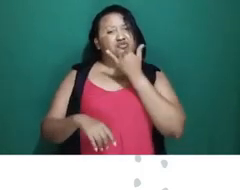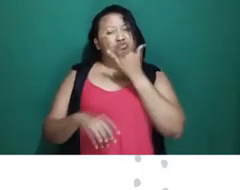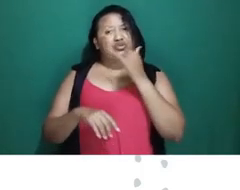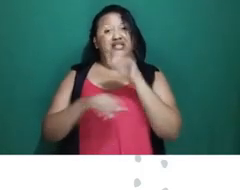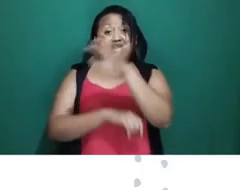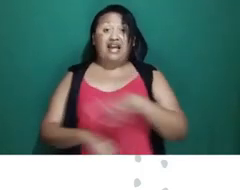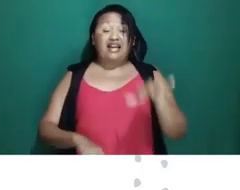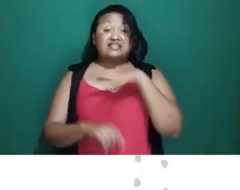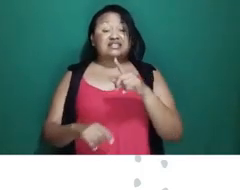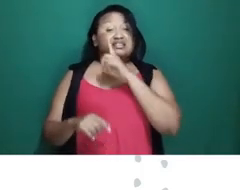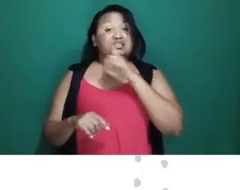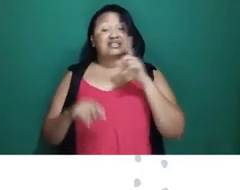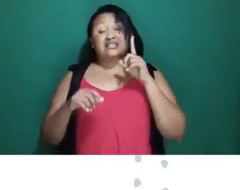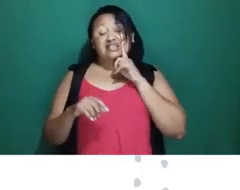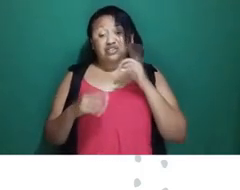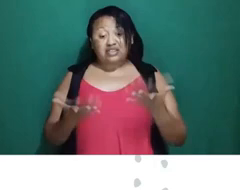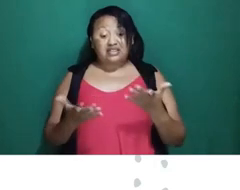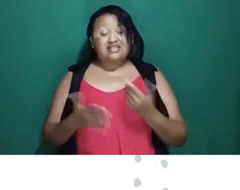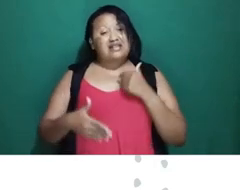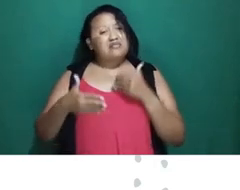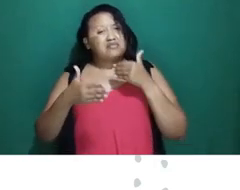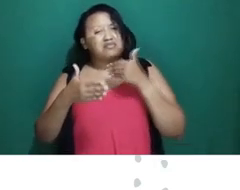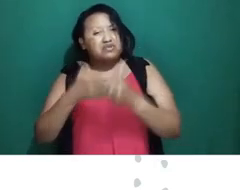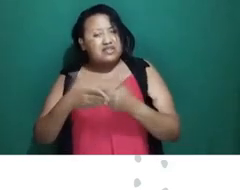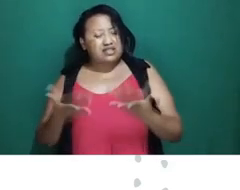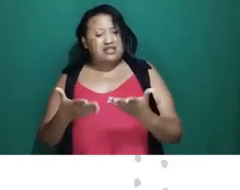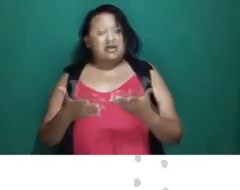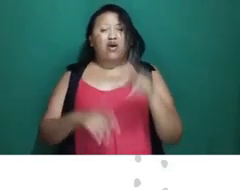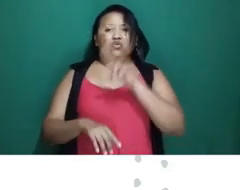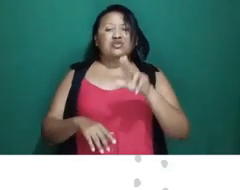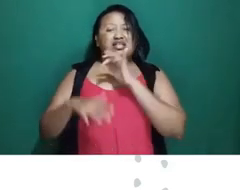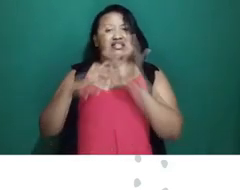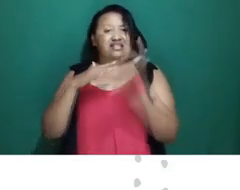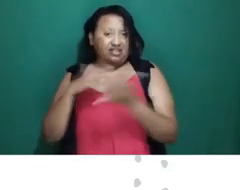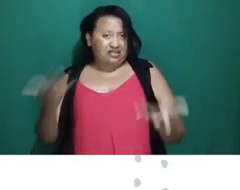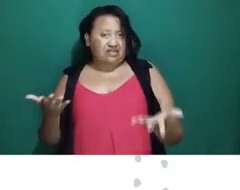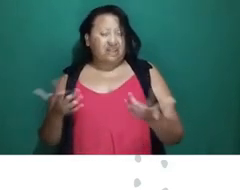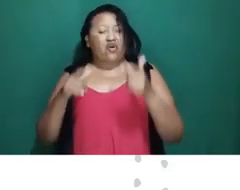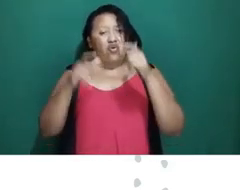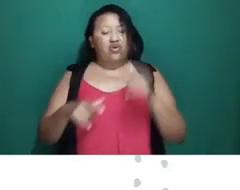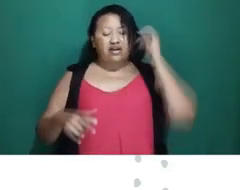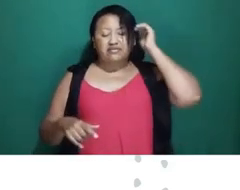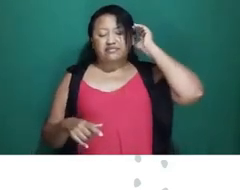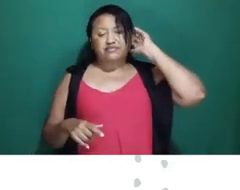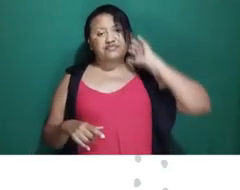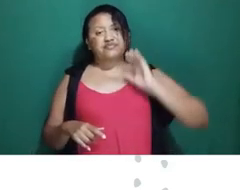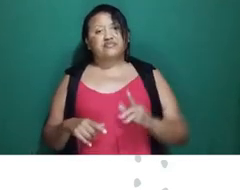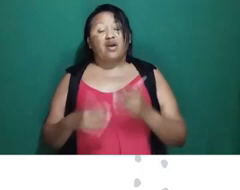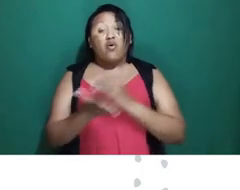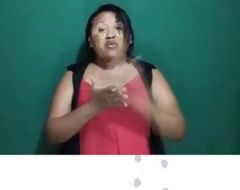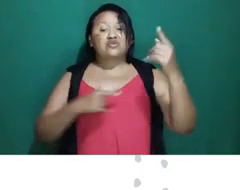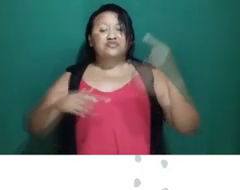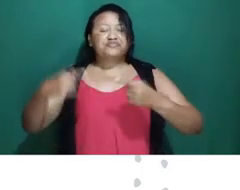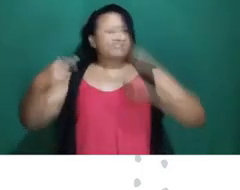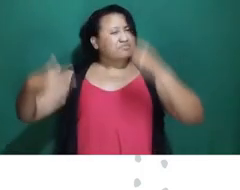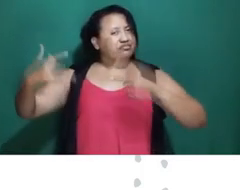rede de lanchonete se aproxima ao tipo de linguagem utilizada nas redes sociais que foi o lugar né onde essa discussão